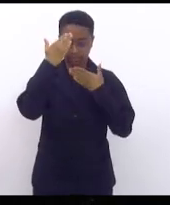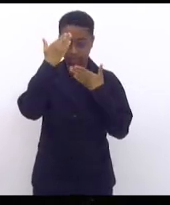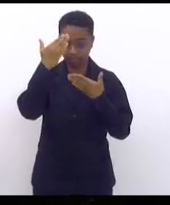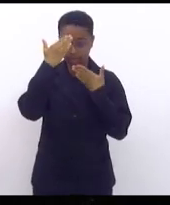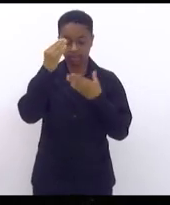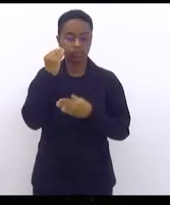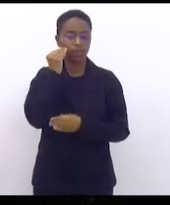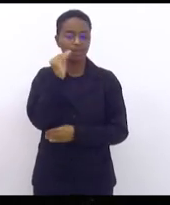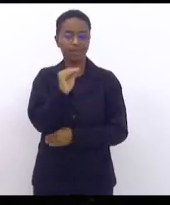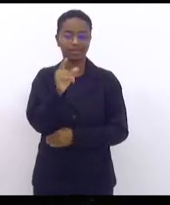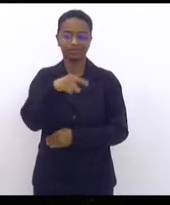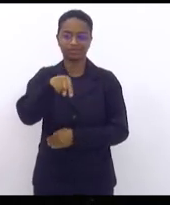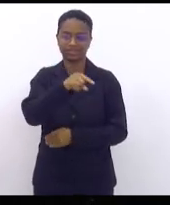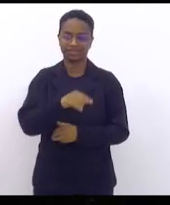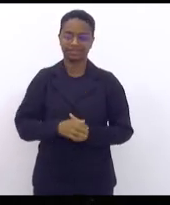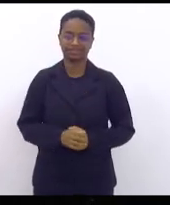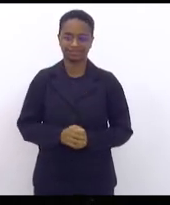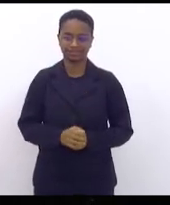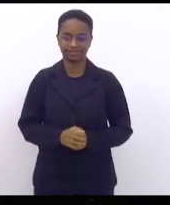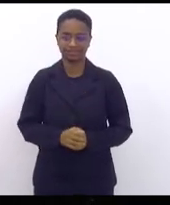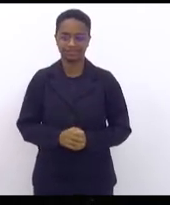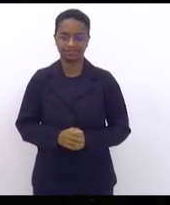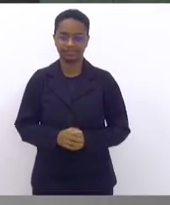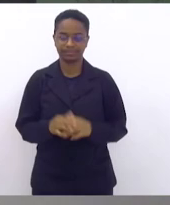um beijo grande no coração de todas vocês.